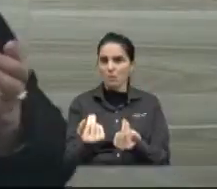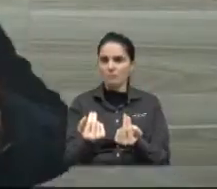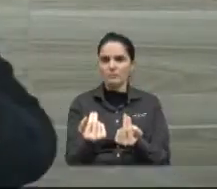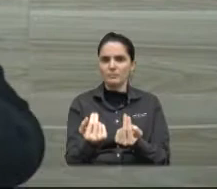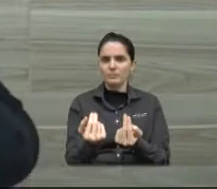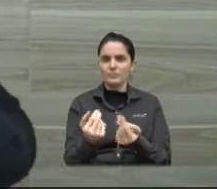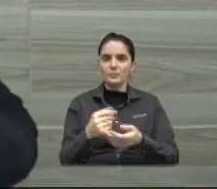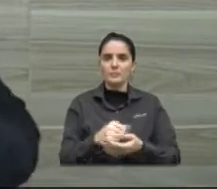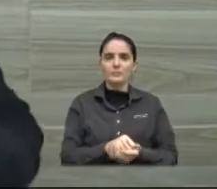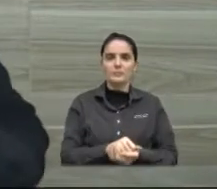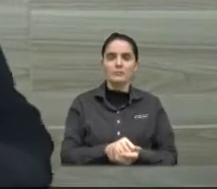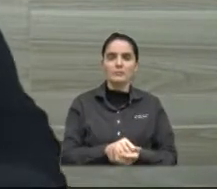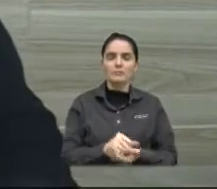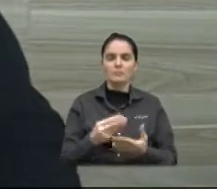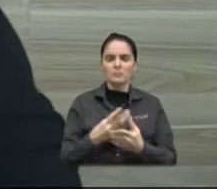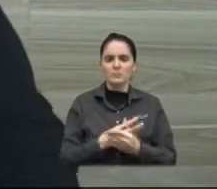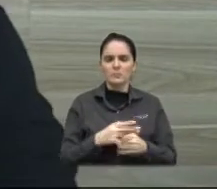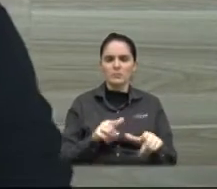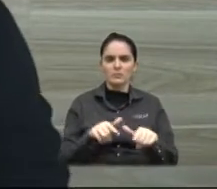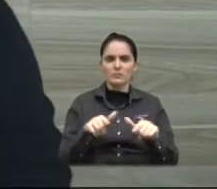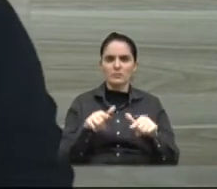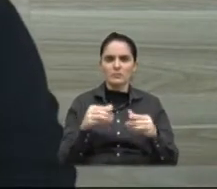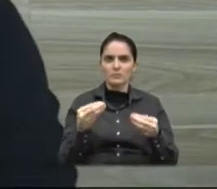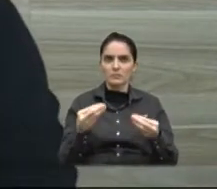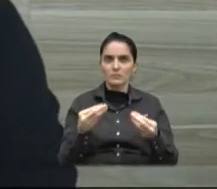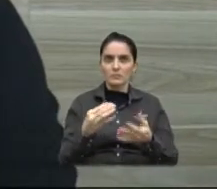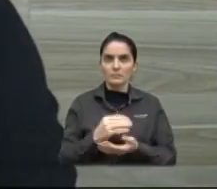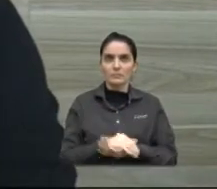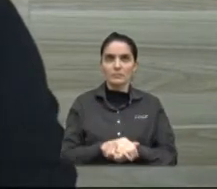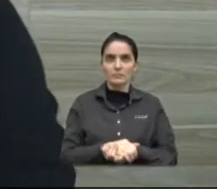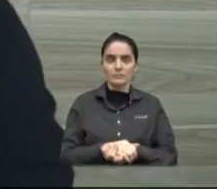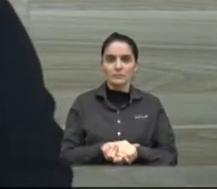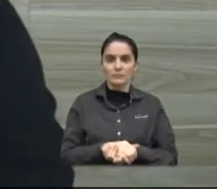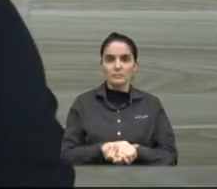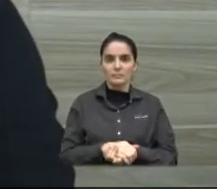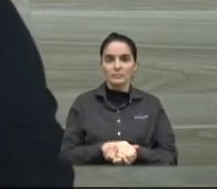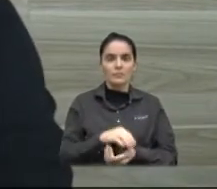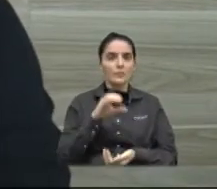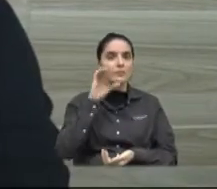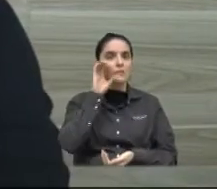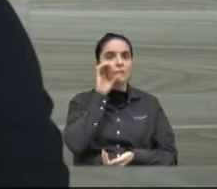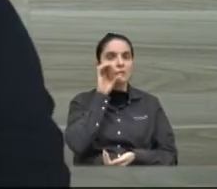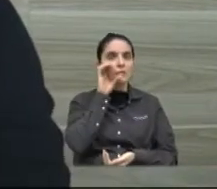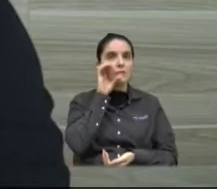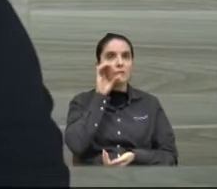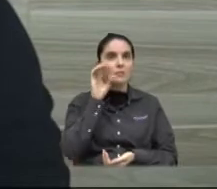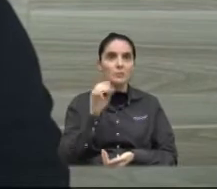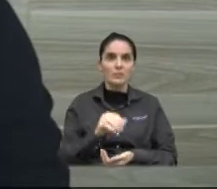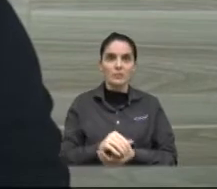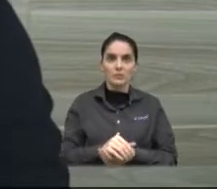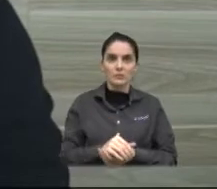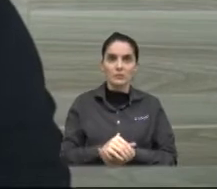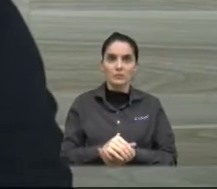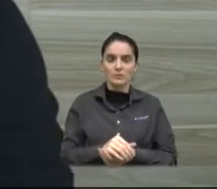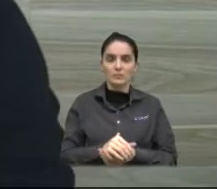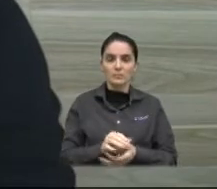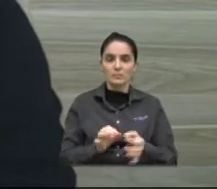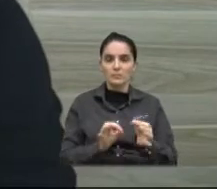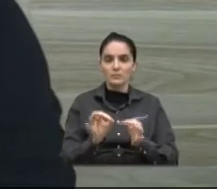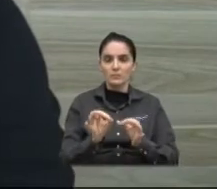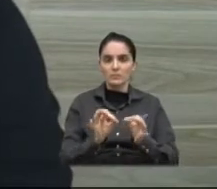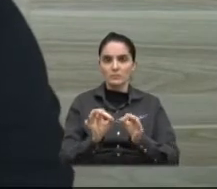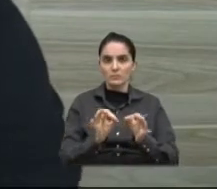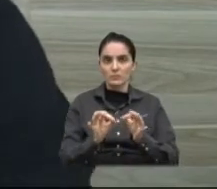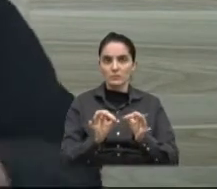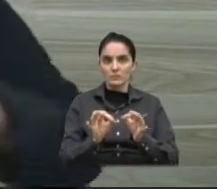percebi que é uma cansativa e aí foi onde eu fiz aquela aquela aquela